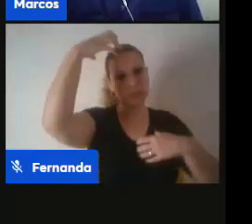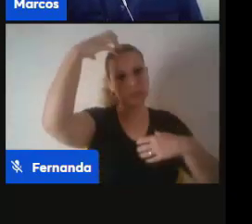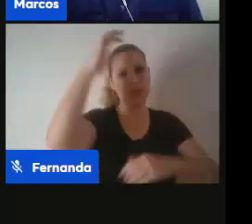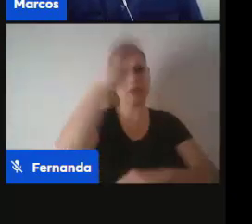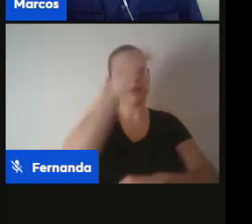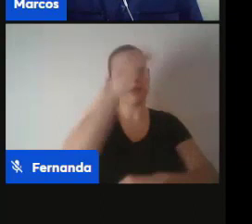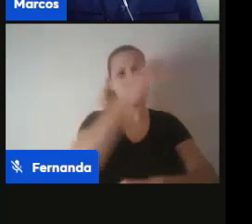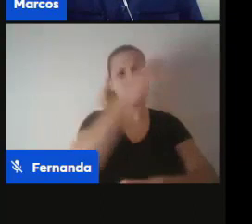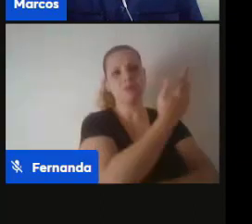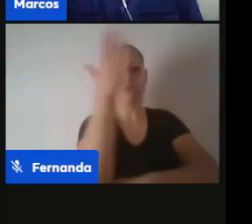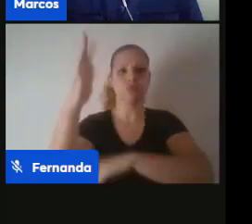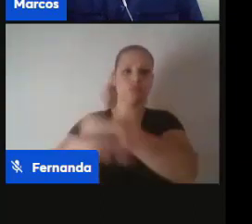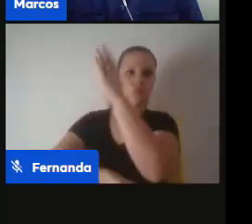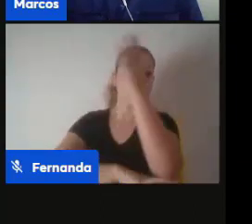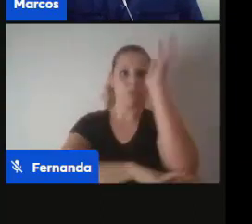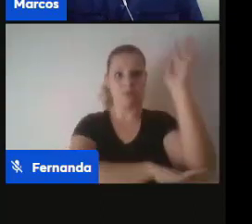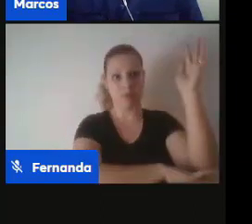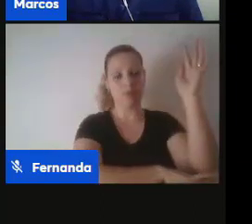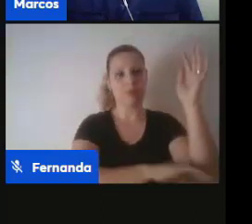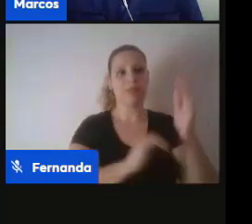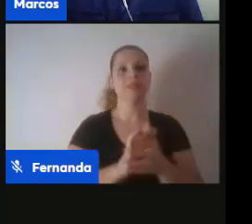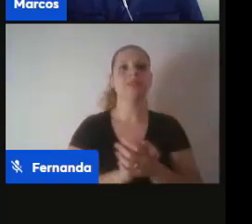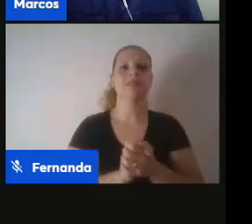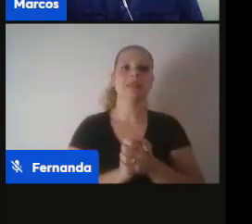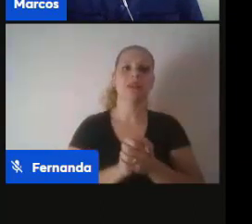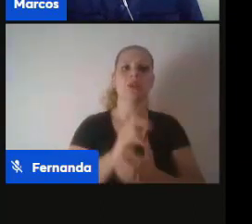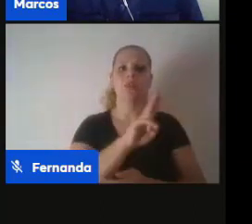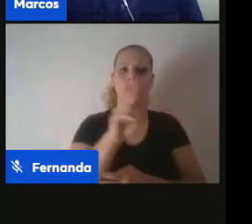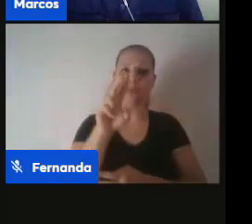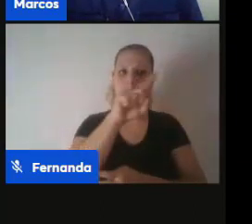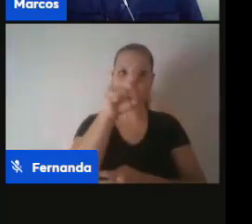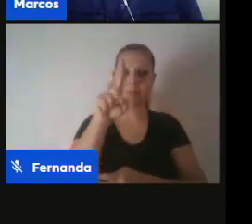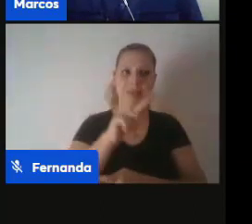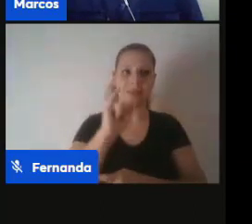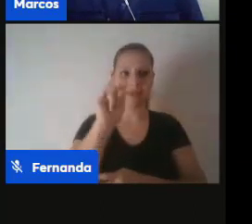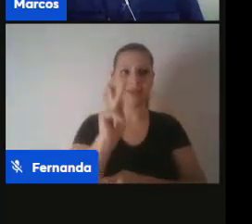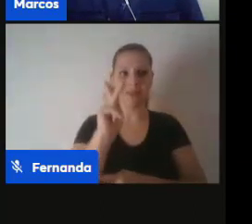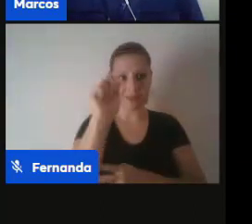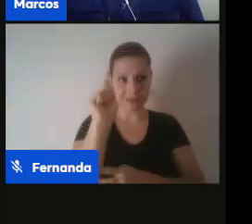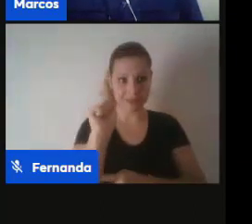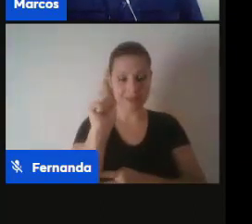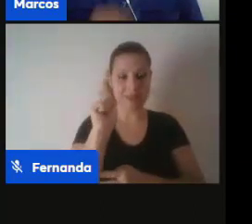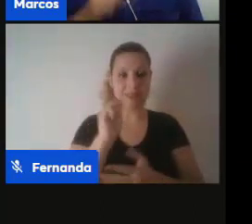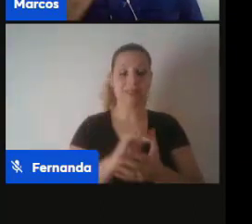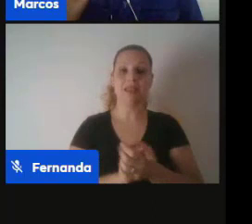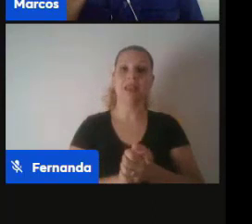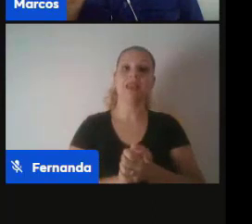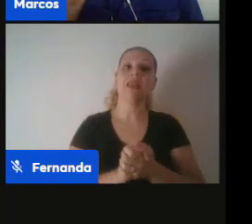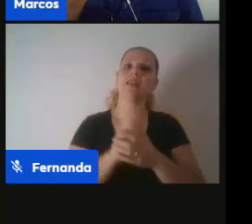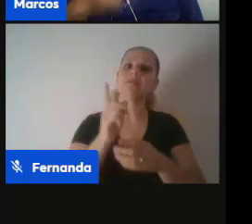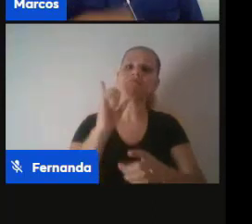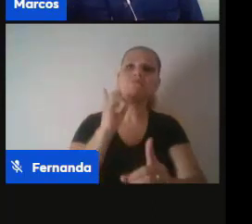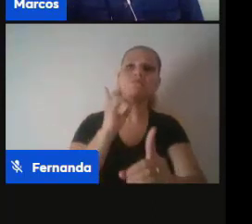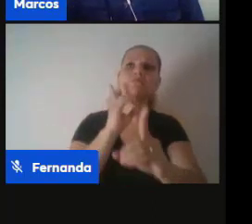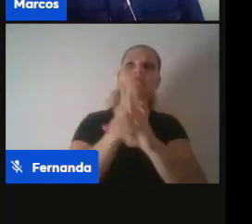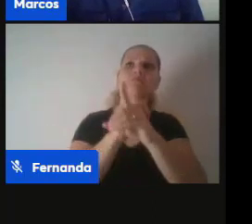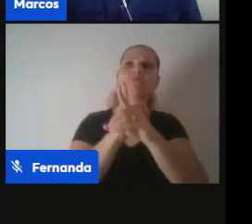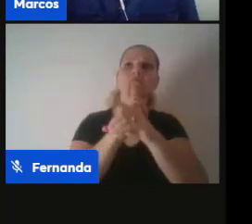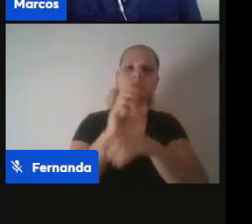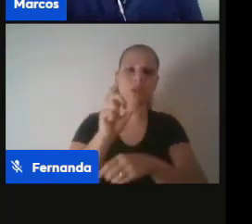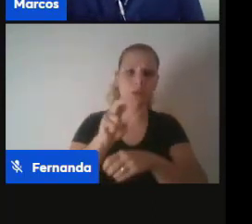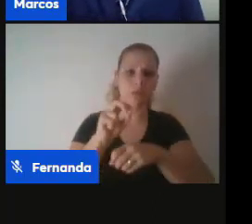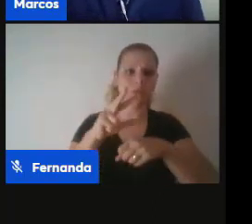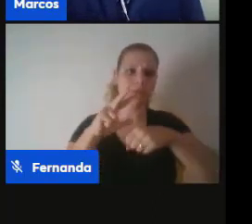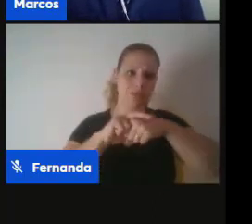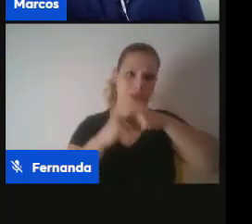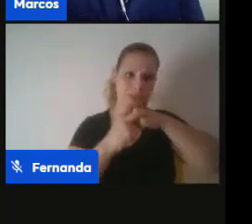numa floresta em Uganda, essa floresta chama-se Zika, e lá eventualmente encontraram os primatas esse vírus, e aí